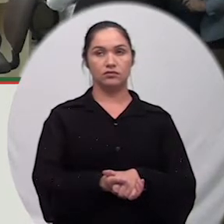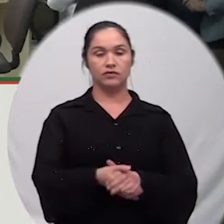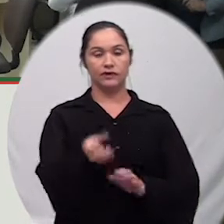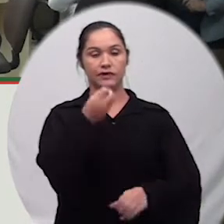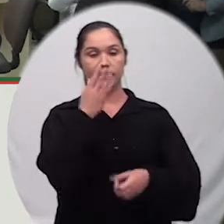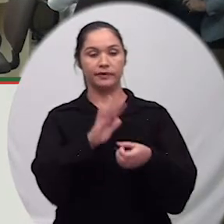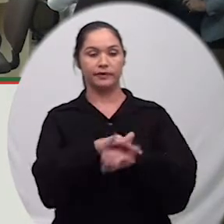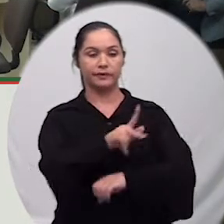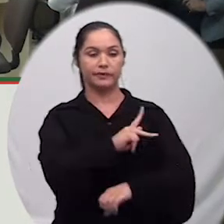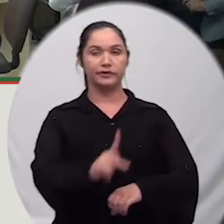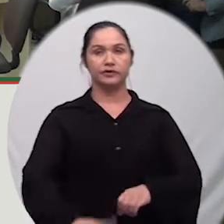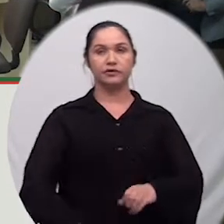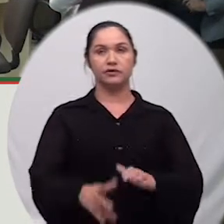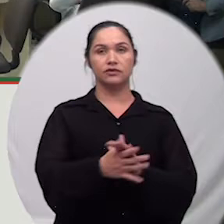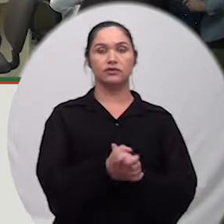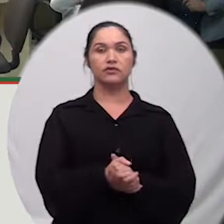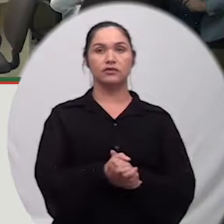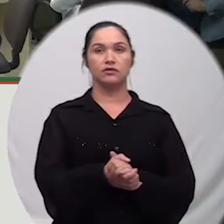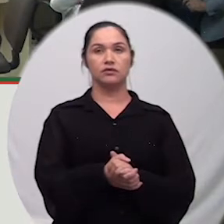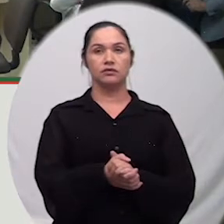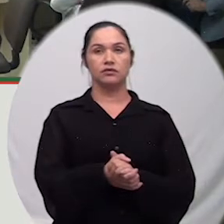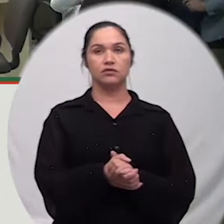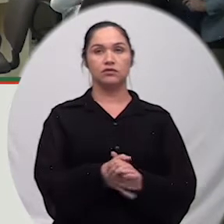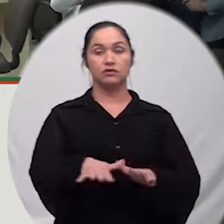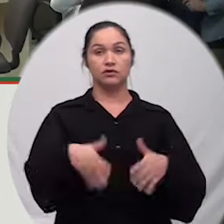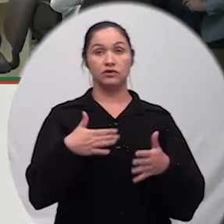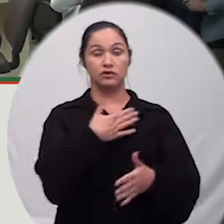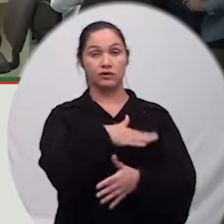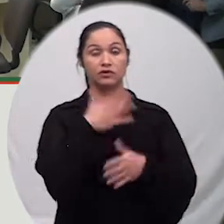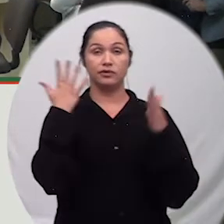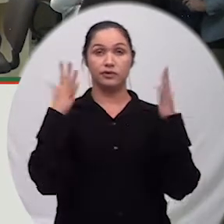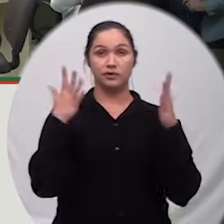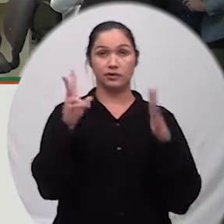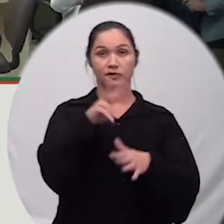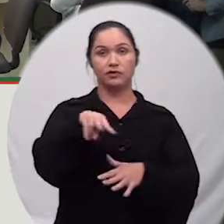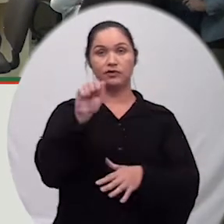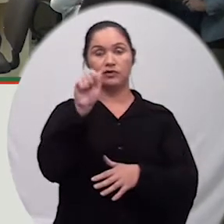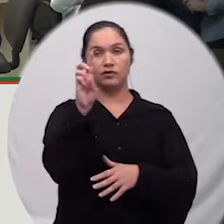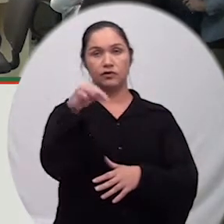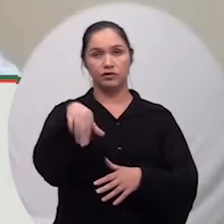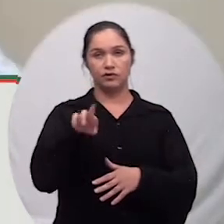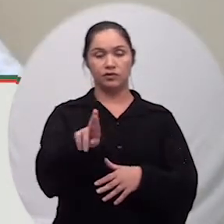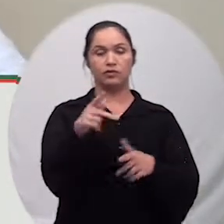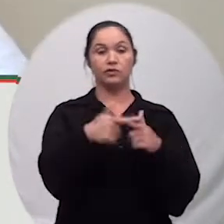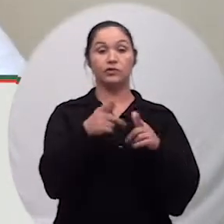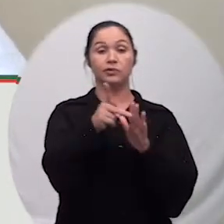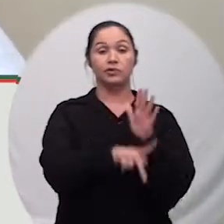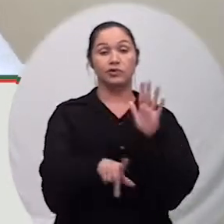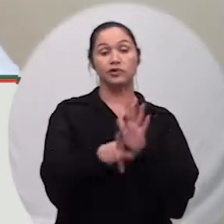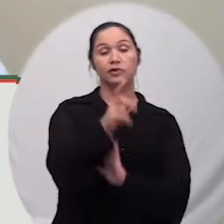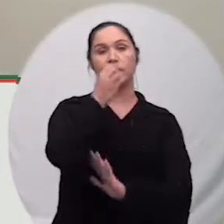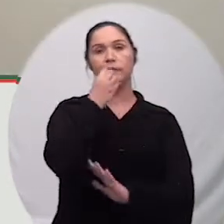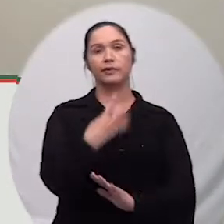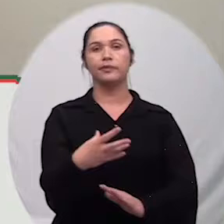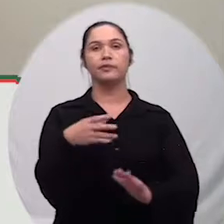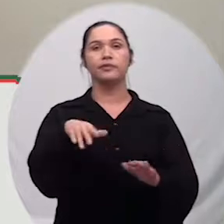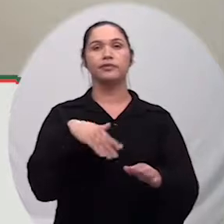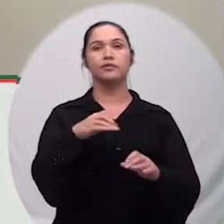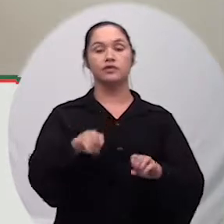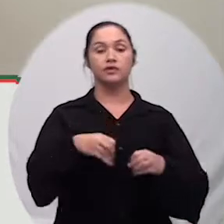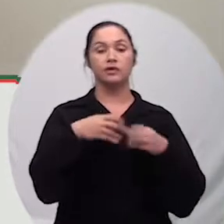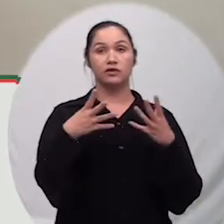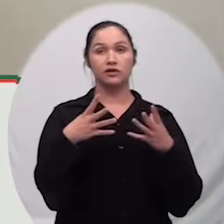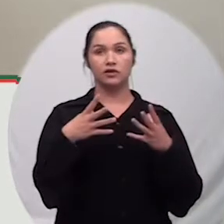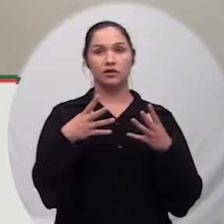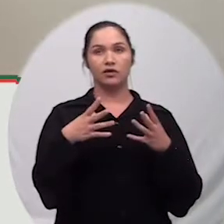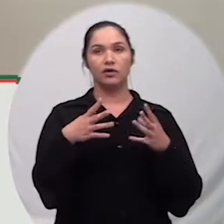Boa noite, presidente. De antemão, quero parabenizar o vereador Ademir pelo projeto. E só para resumir